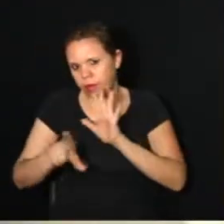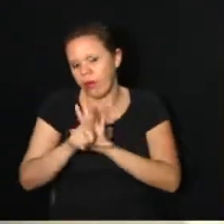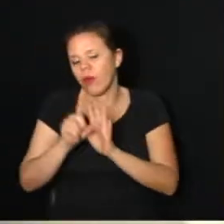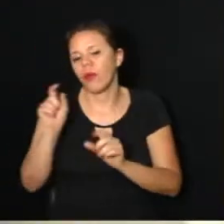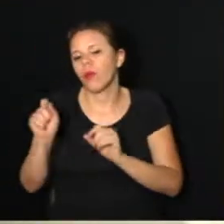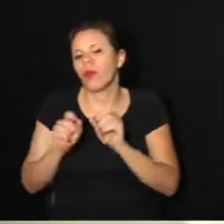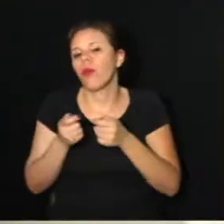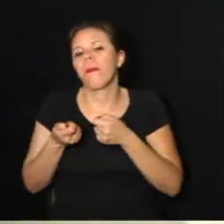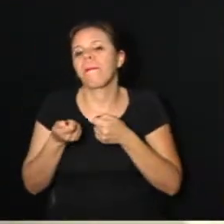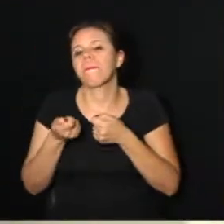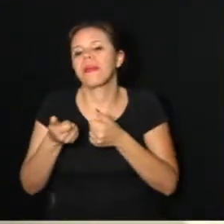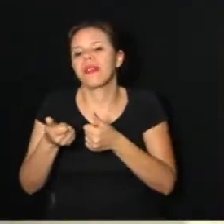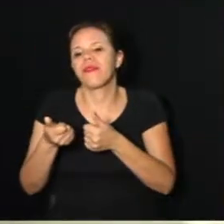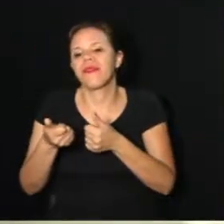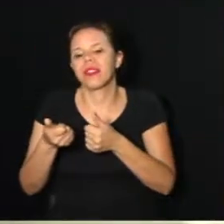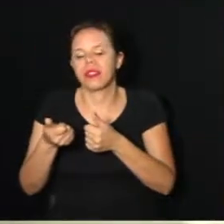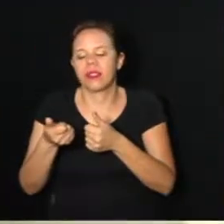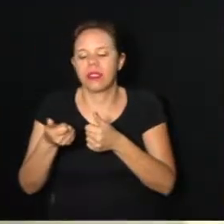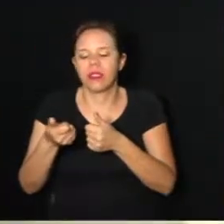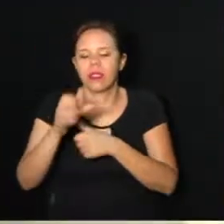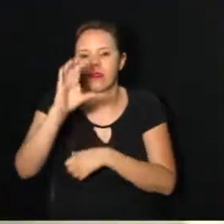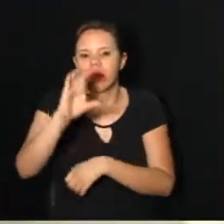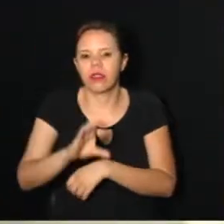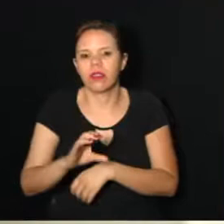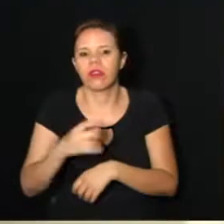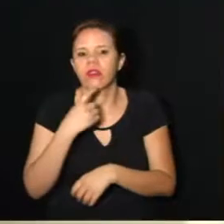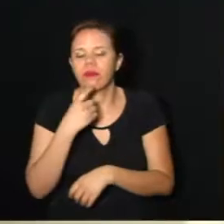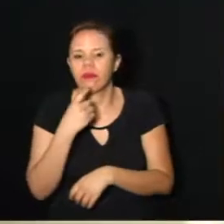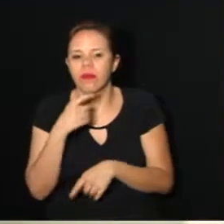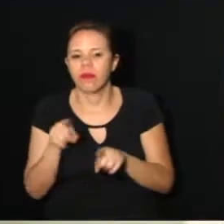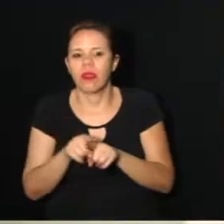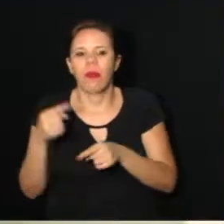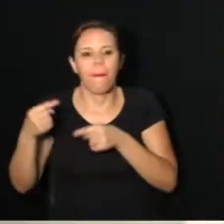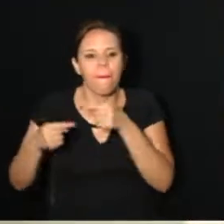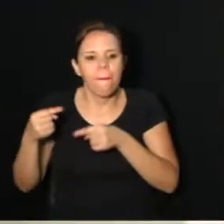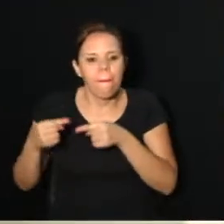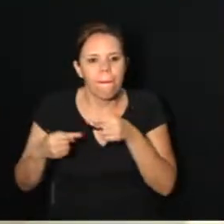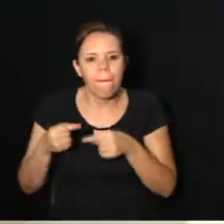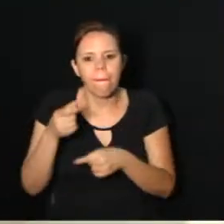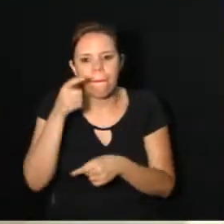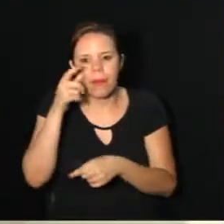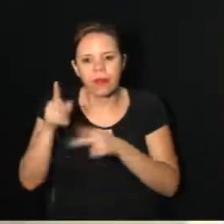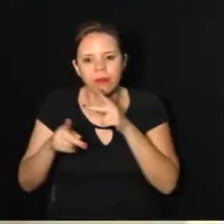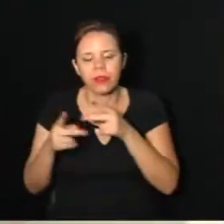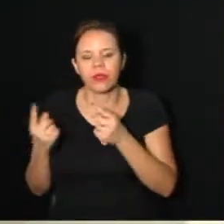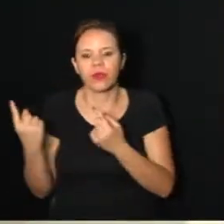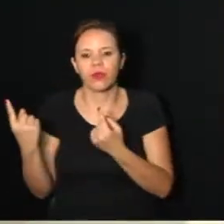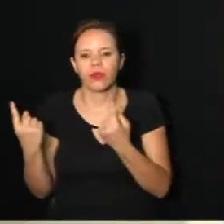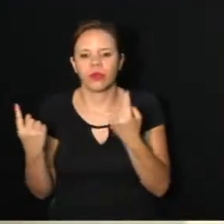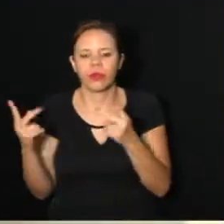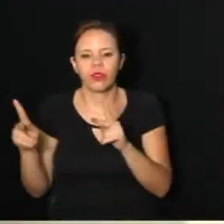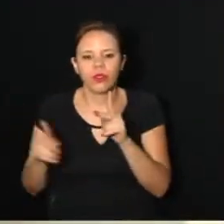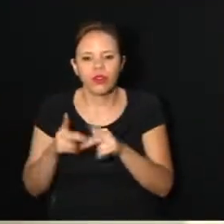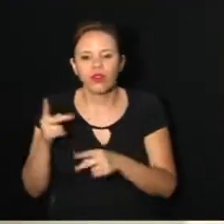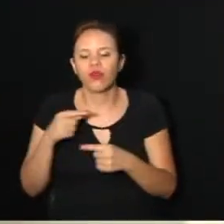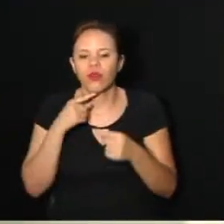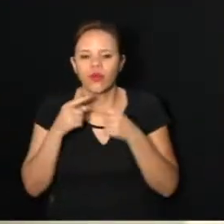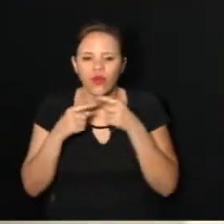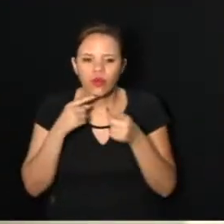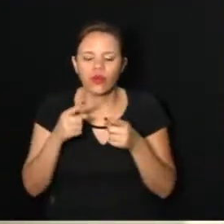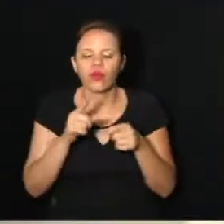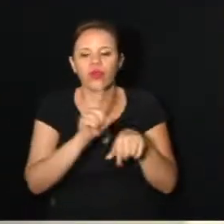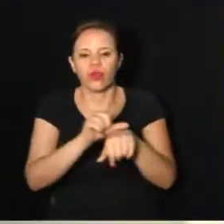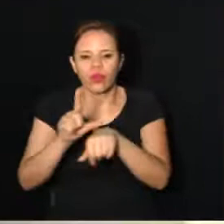ela beneficia os munícipes de Campinas, mas também, nesse debate, ouvir as partes relacionadas ao